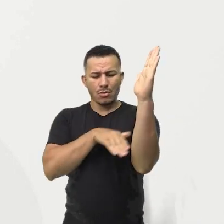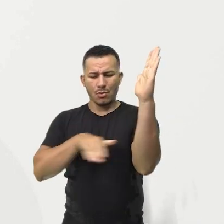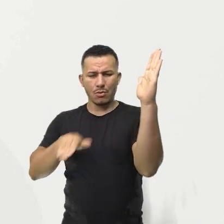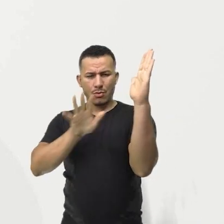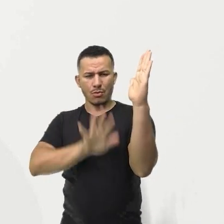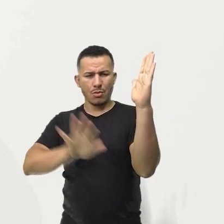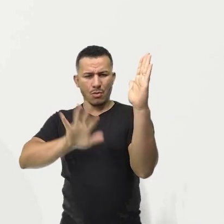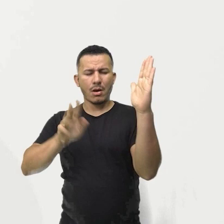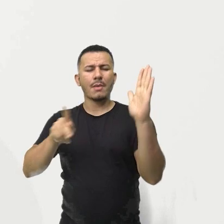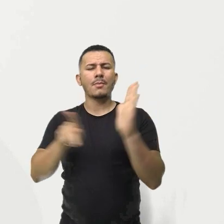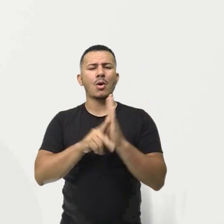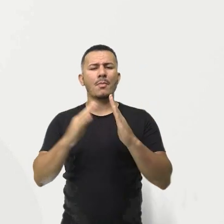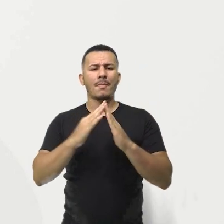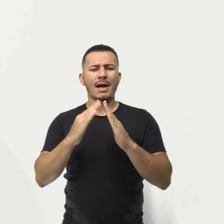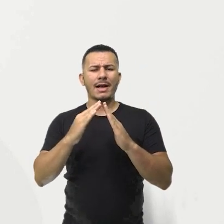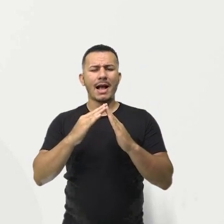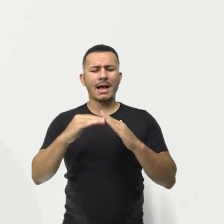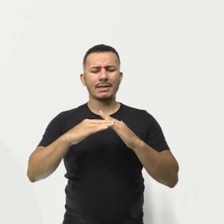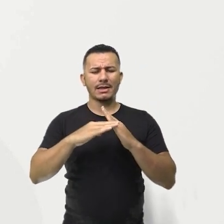só.